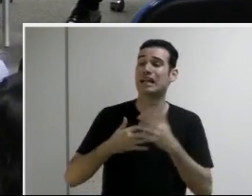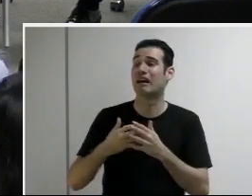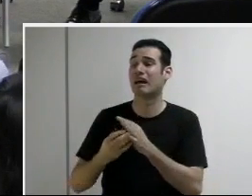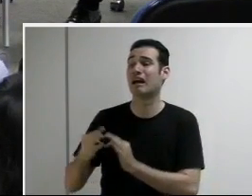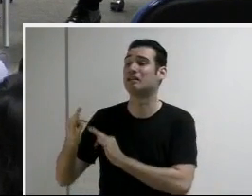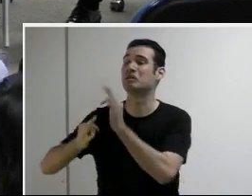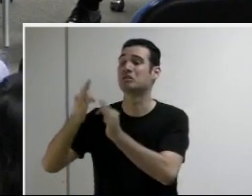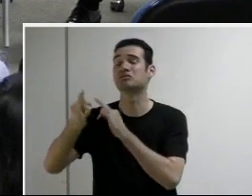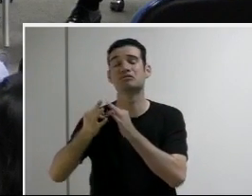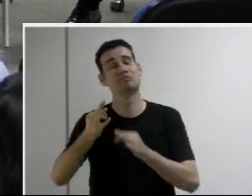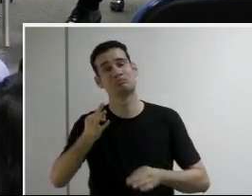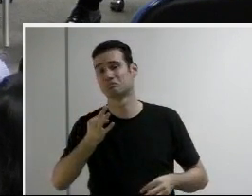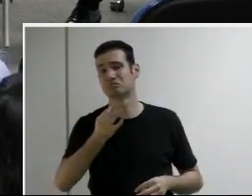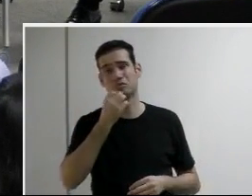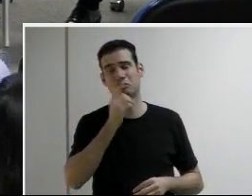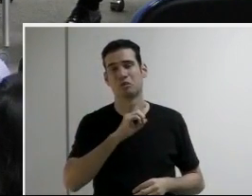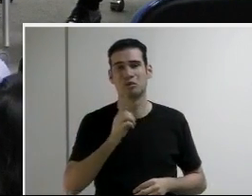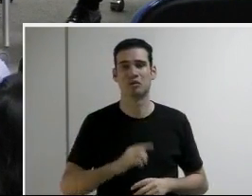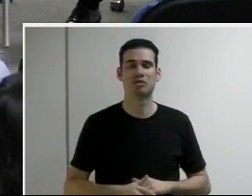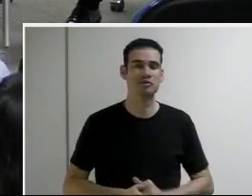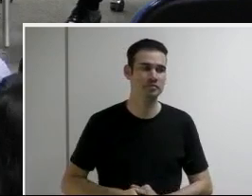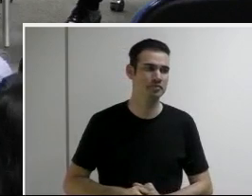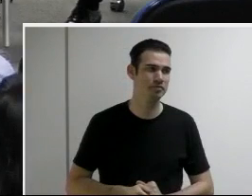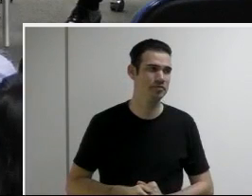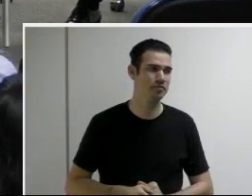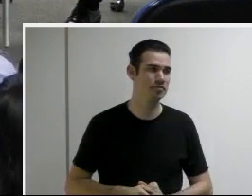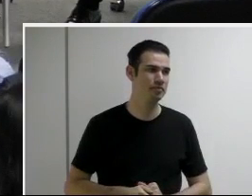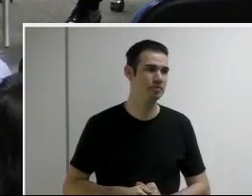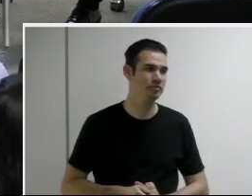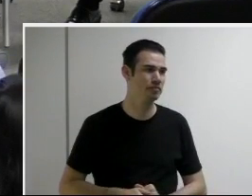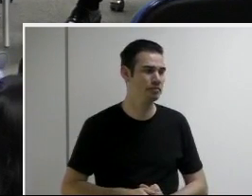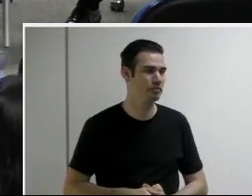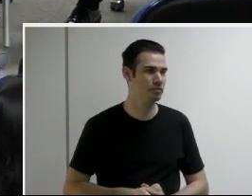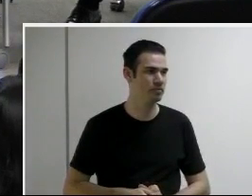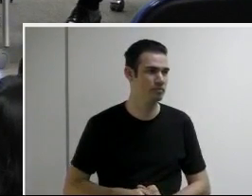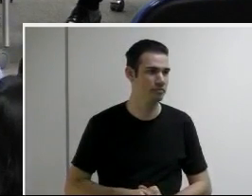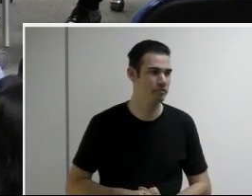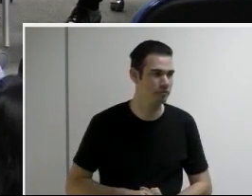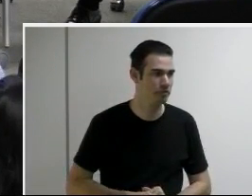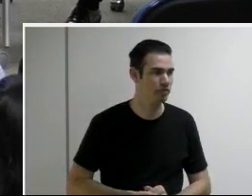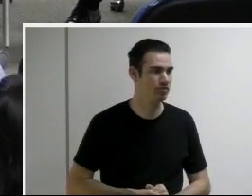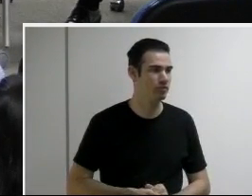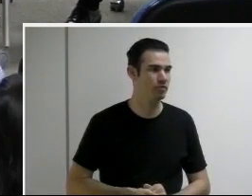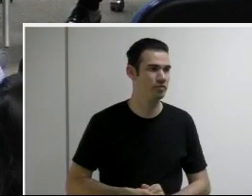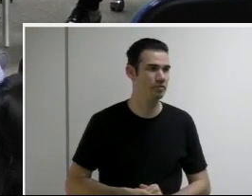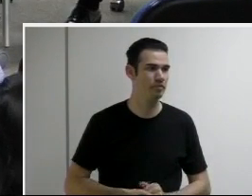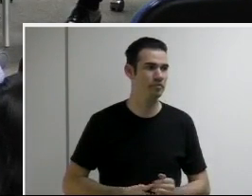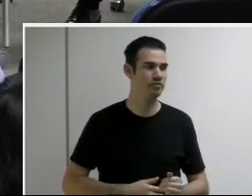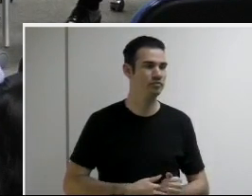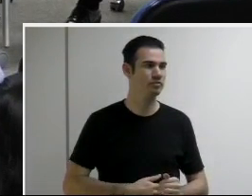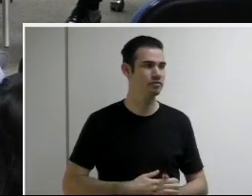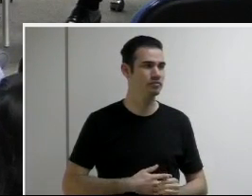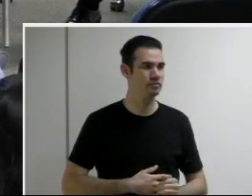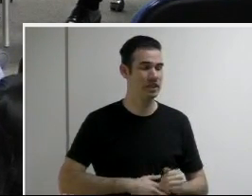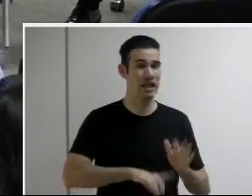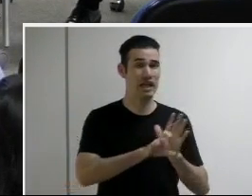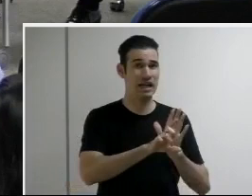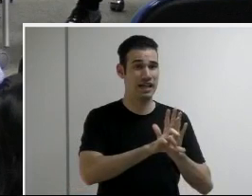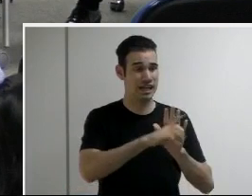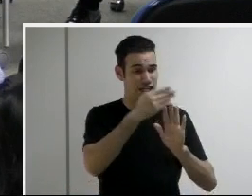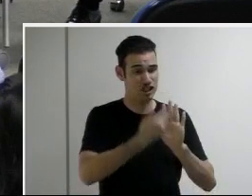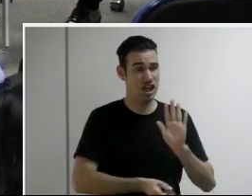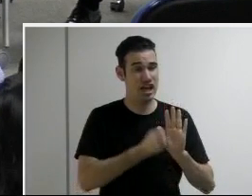por exemplo, uma coisa que me parece muito, muito clara, a lei já projeta uma arquitetura fracionada e descentralizada de dados.